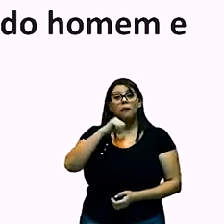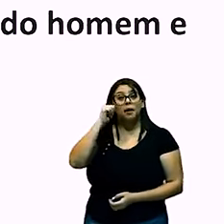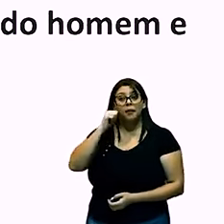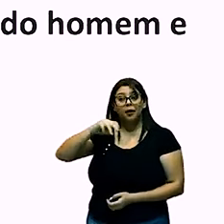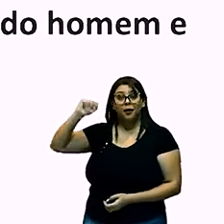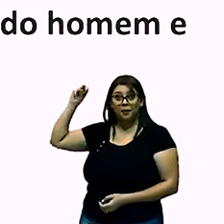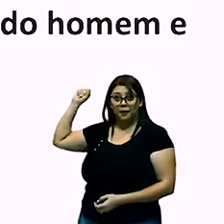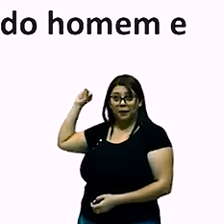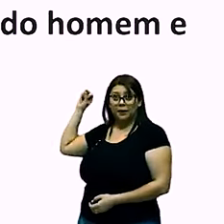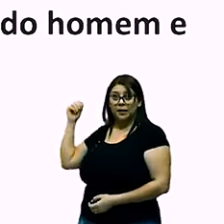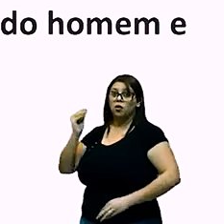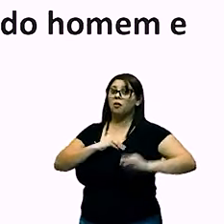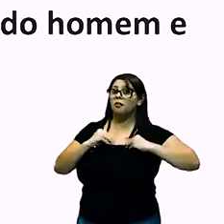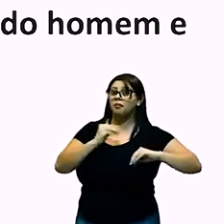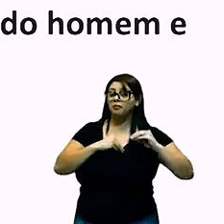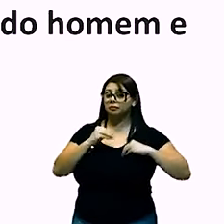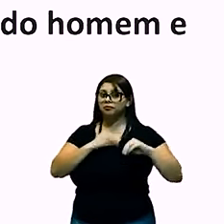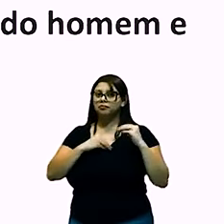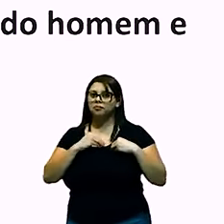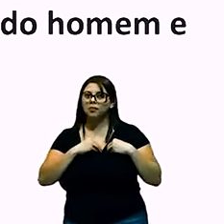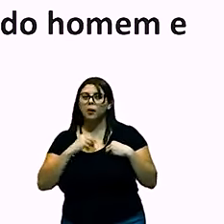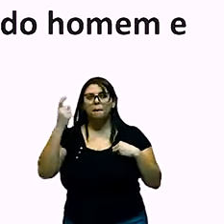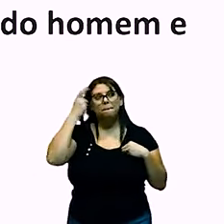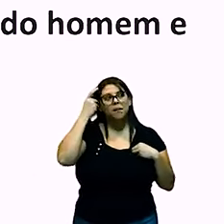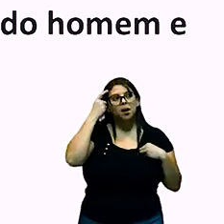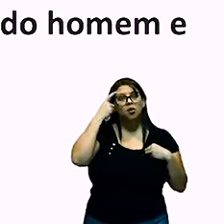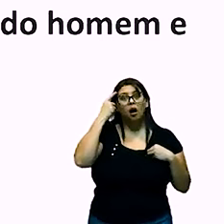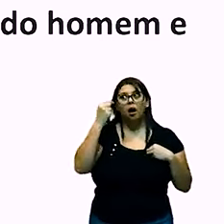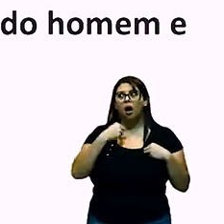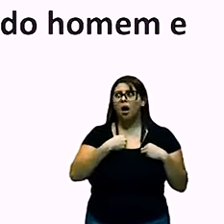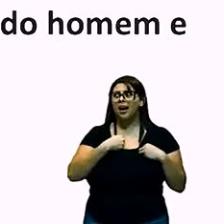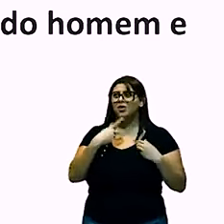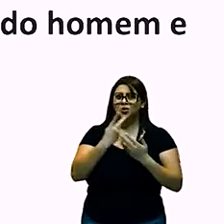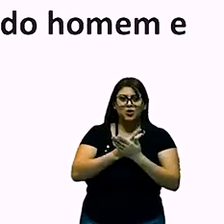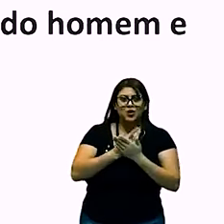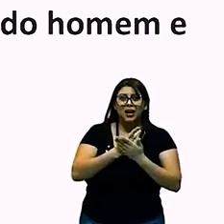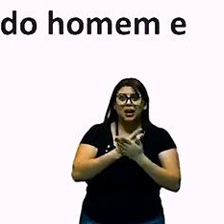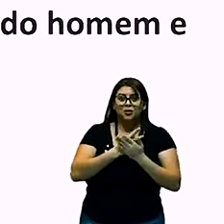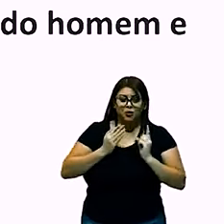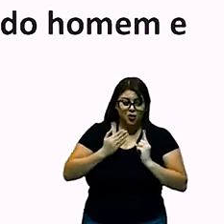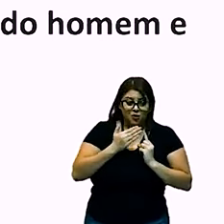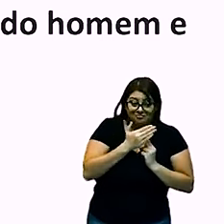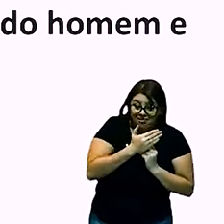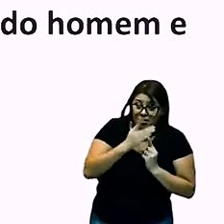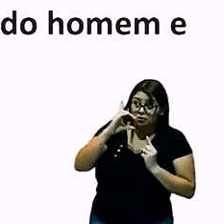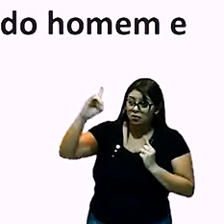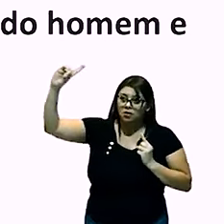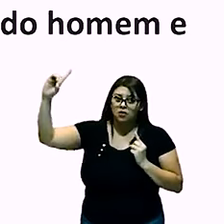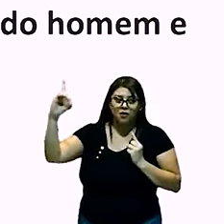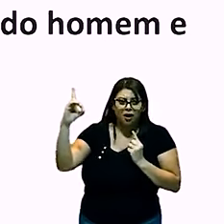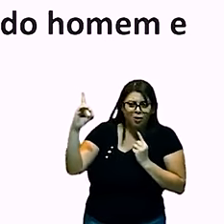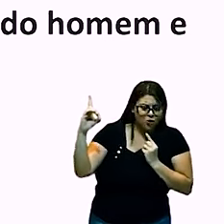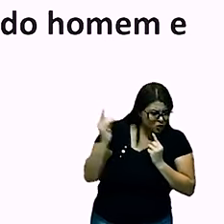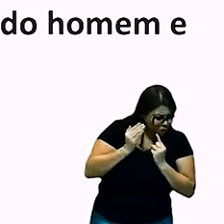pedir perdão, vamos se arrepender, porque nós erramos. Não há nenhum versículo, pelo contrário. Eles